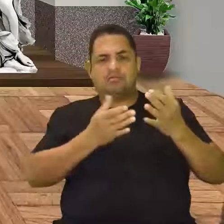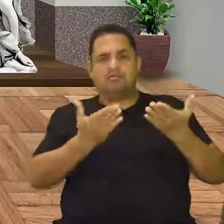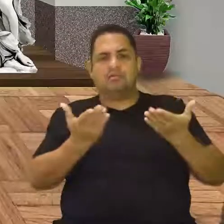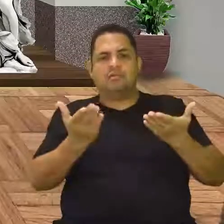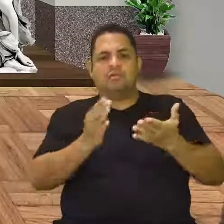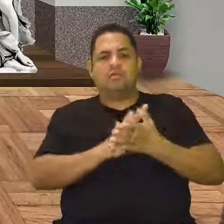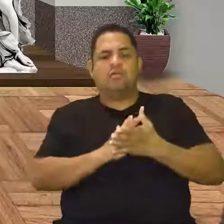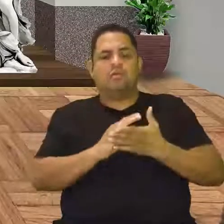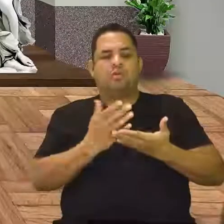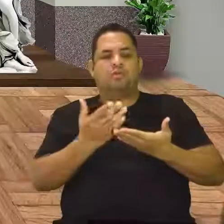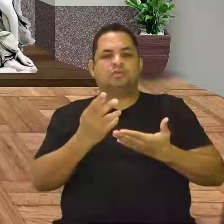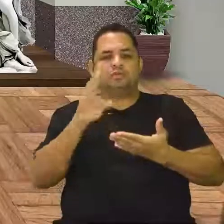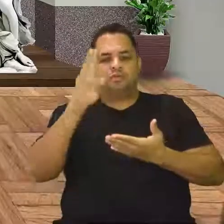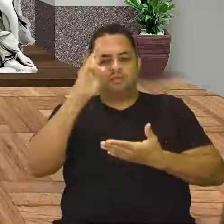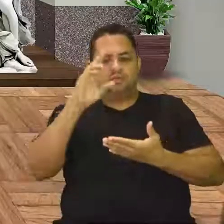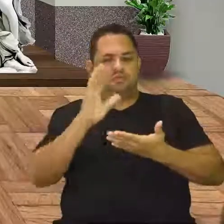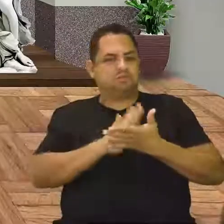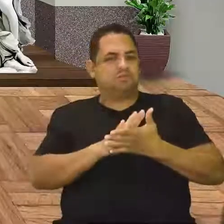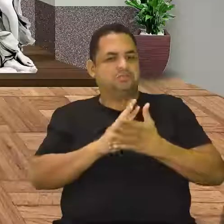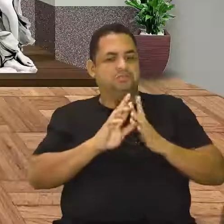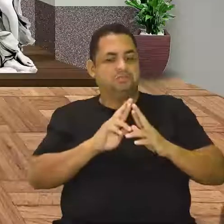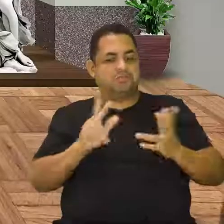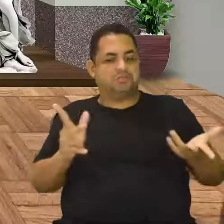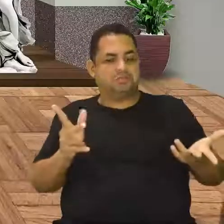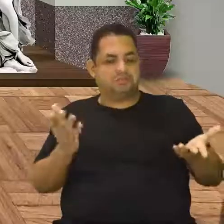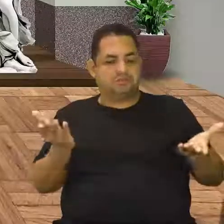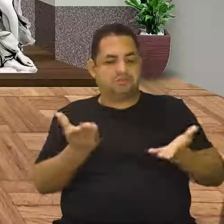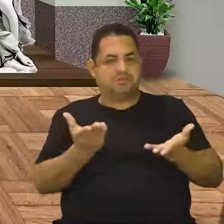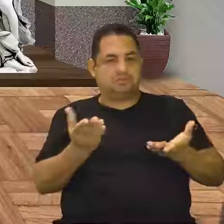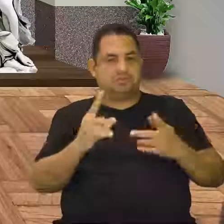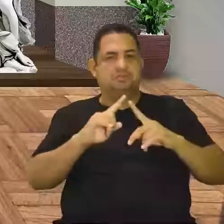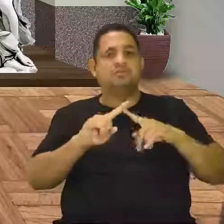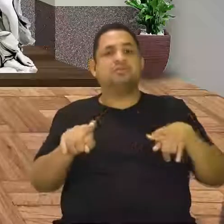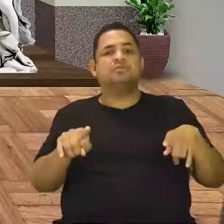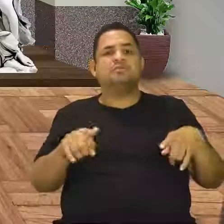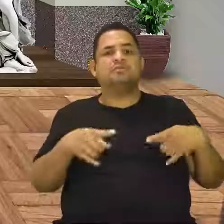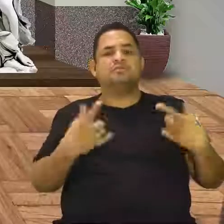certeza Hoje a história seria totalmente diferente mas